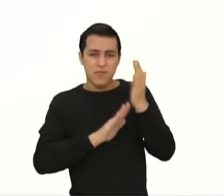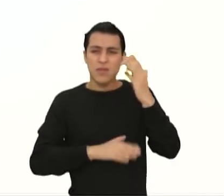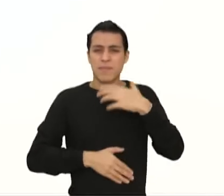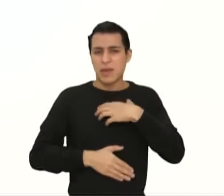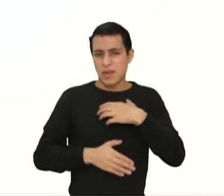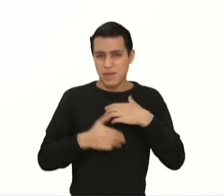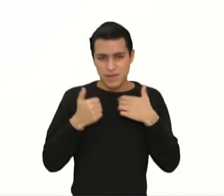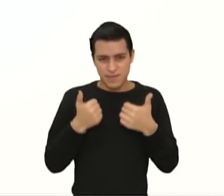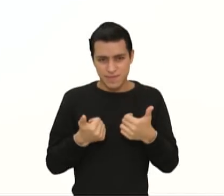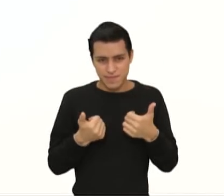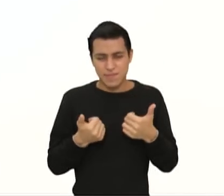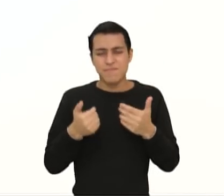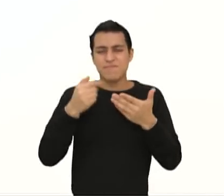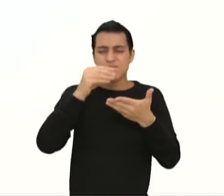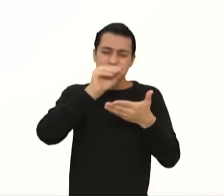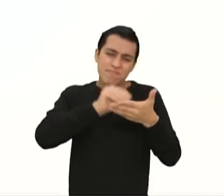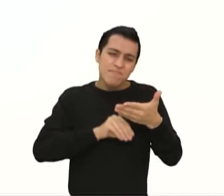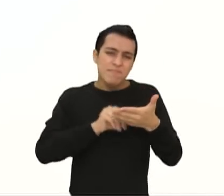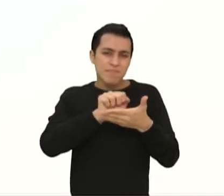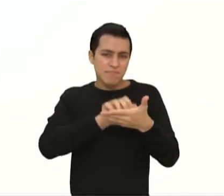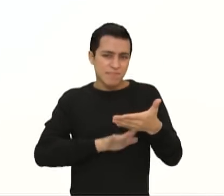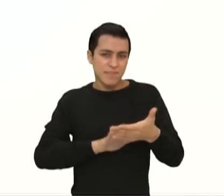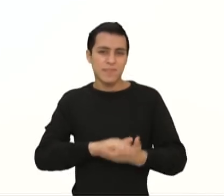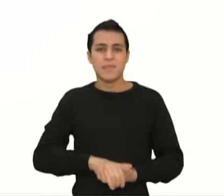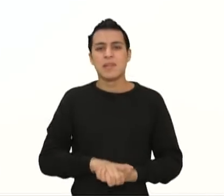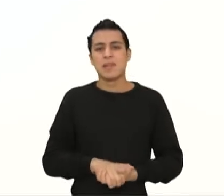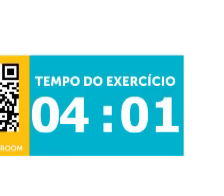Bahia. Realize o exercício.